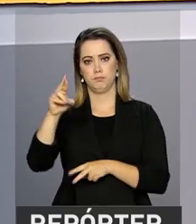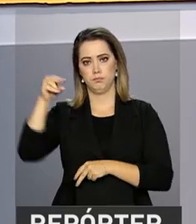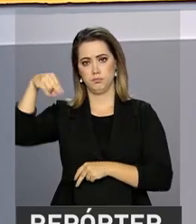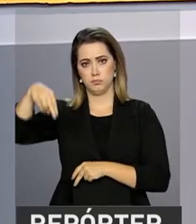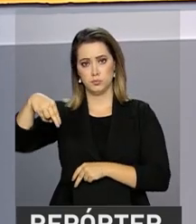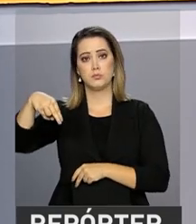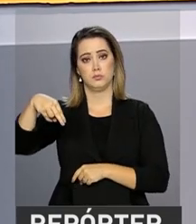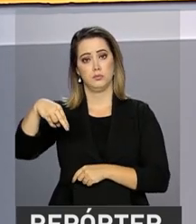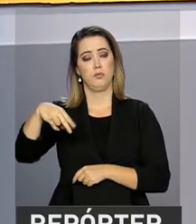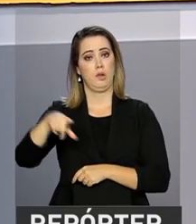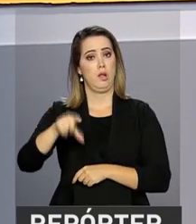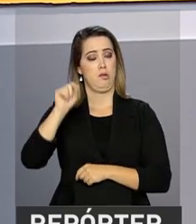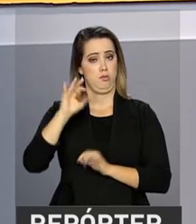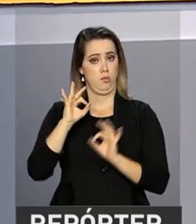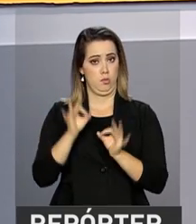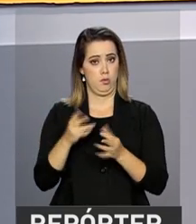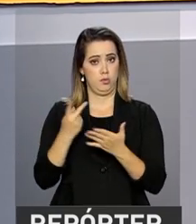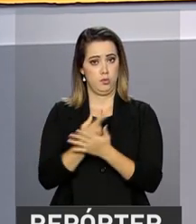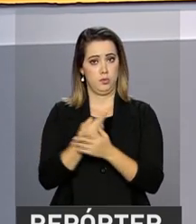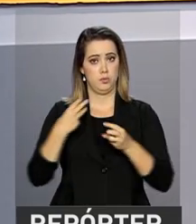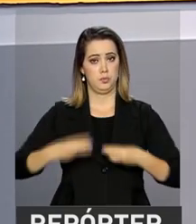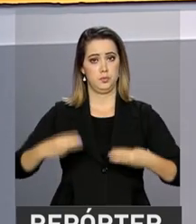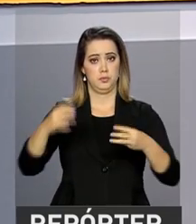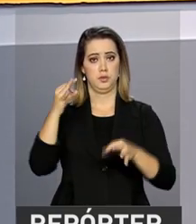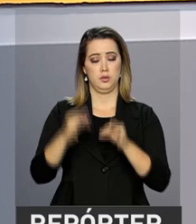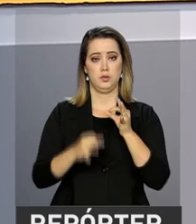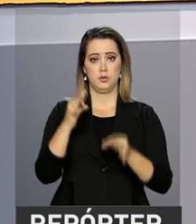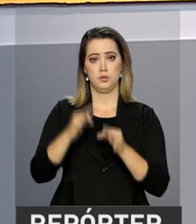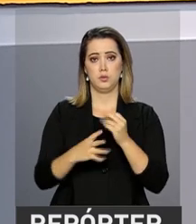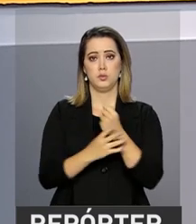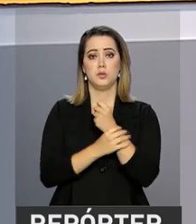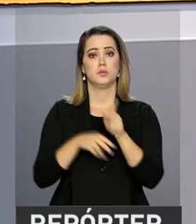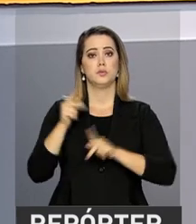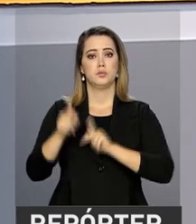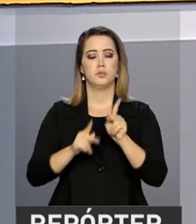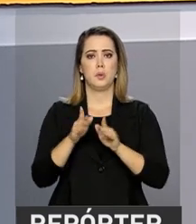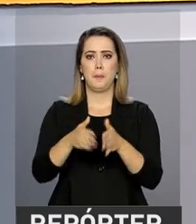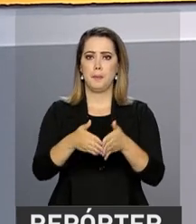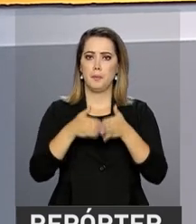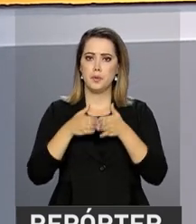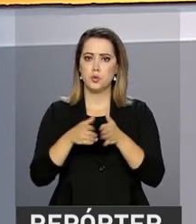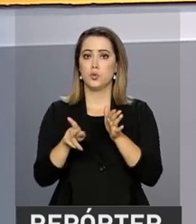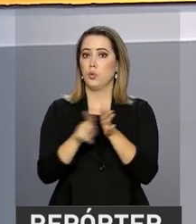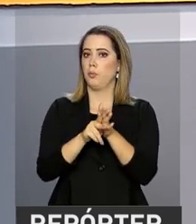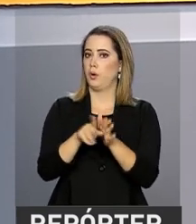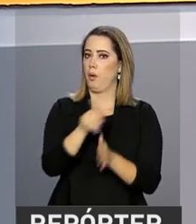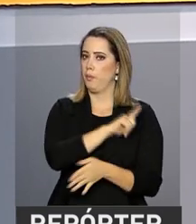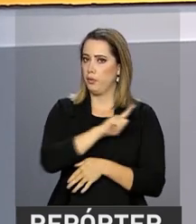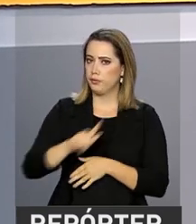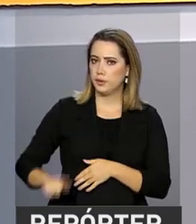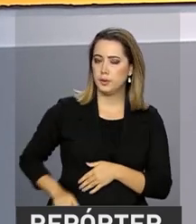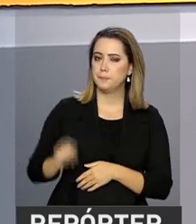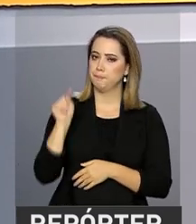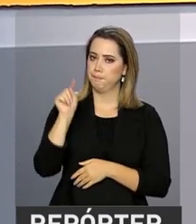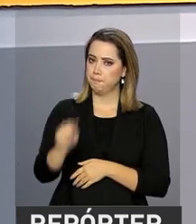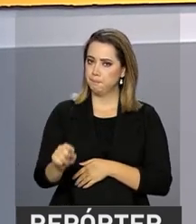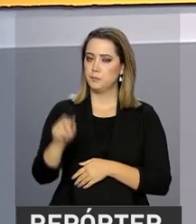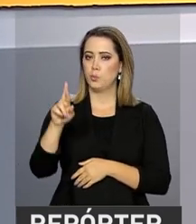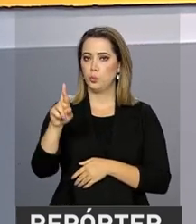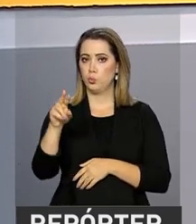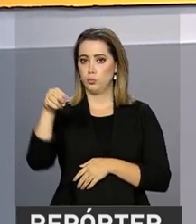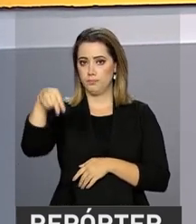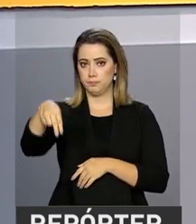Norte. A decisão foi tomada pelo Ministério da Justiça e Segurança Pública a pedido do governador do estado. A